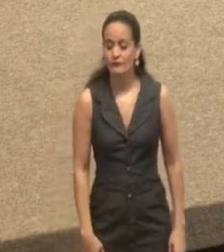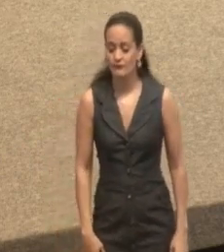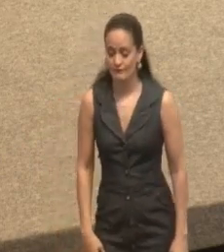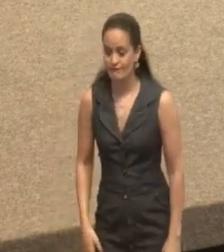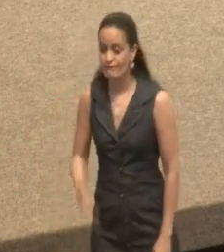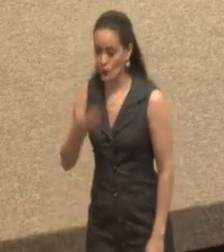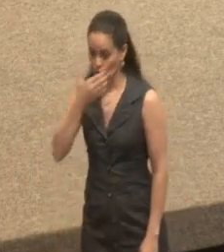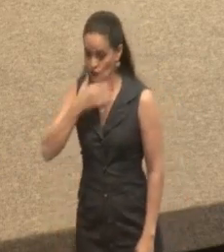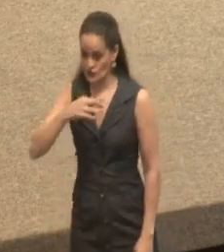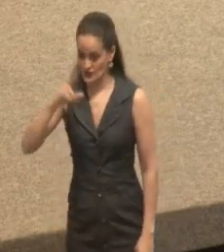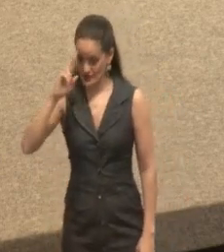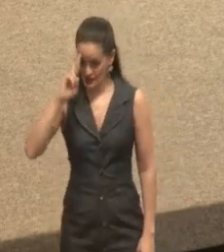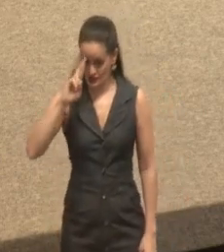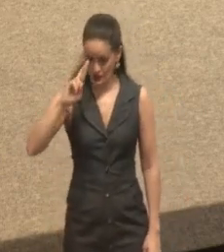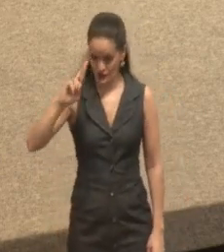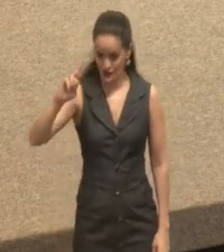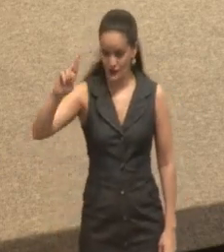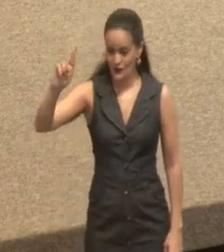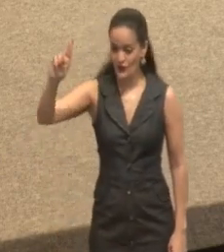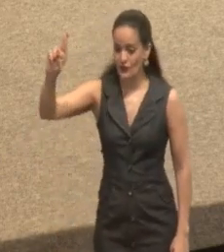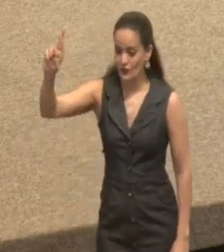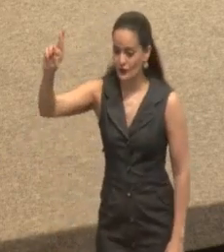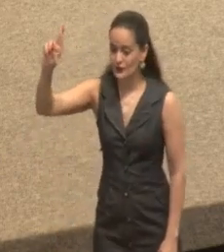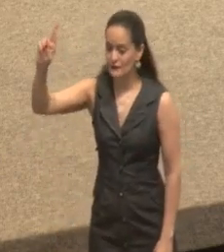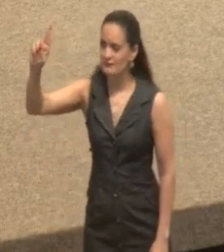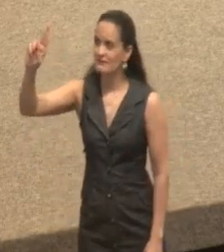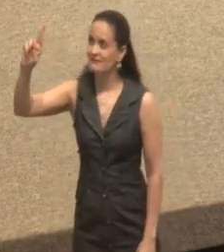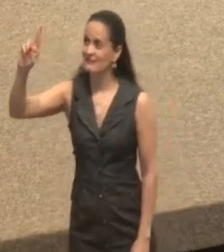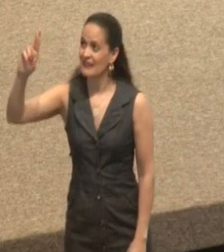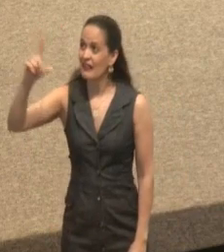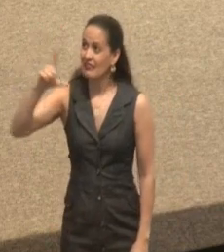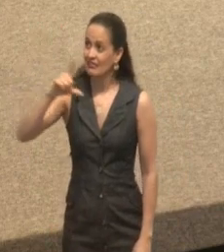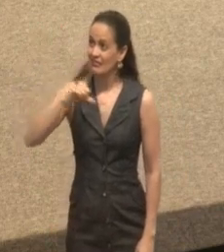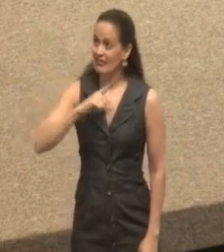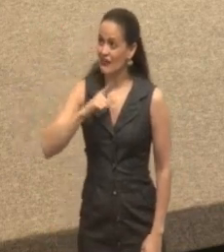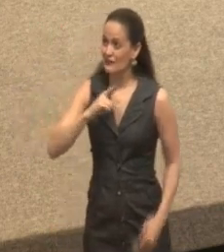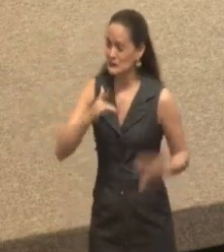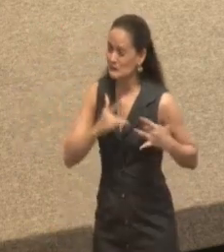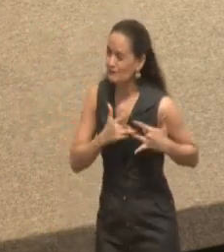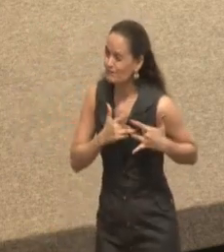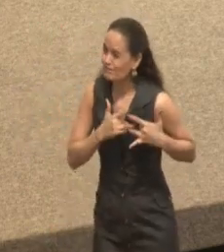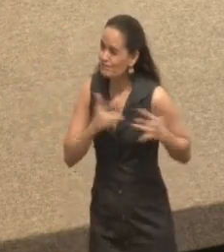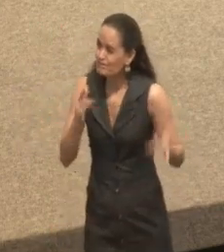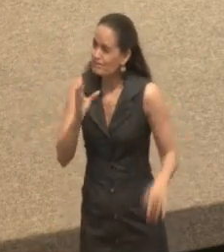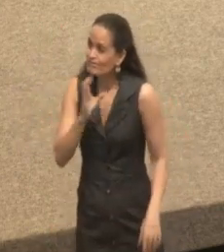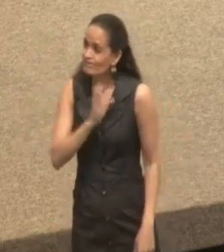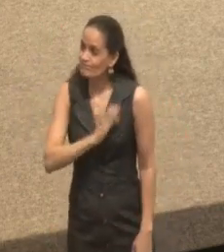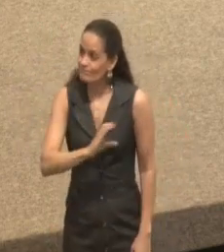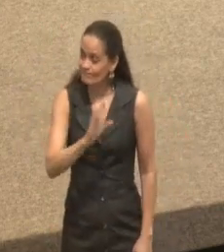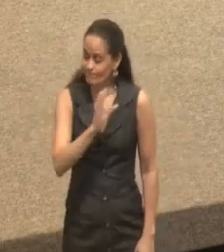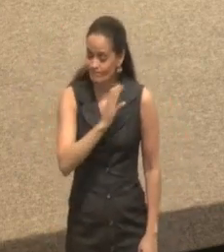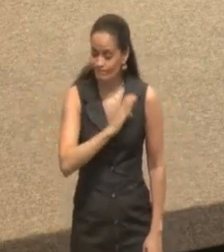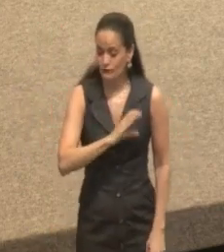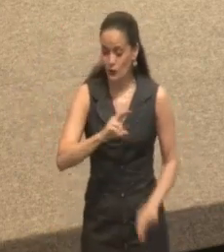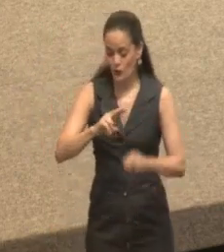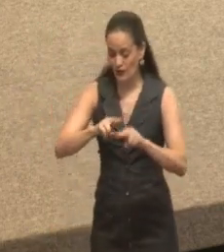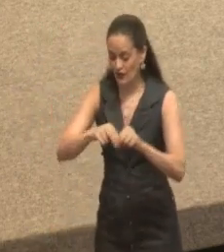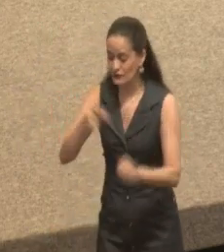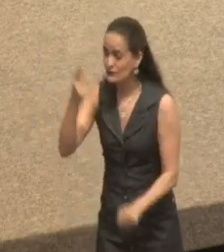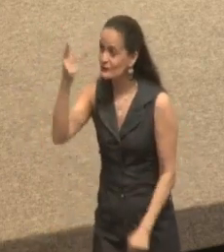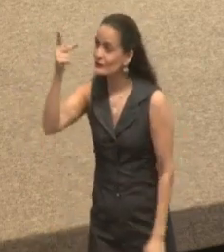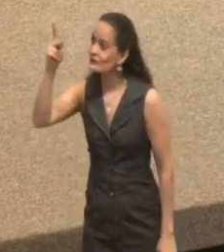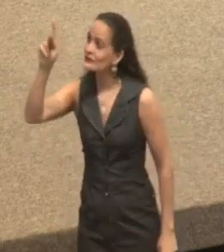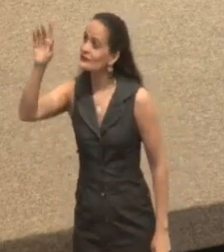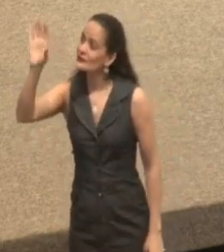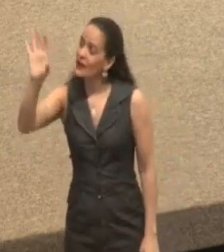O Senhor de mim teve compaixão, foi o